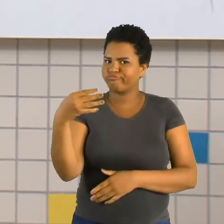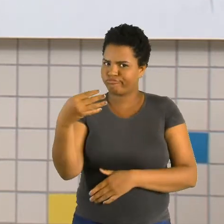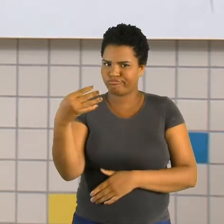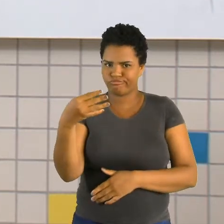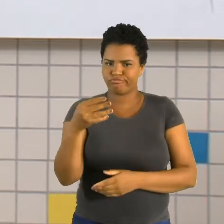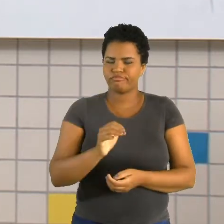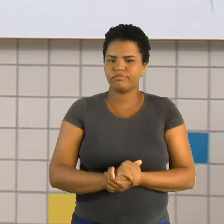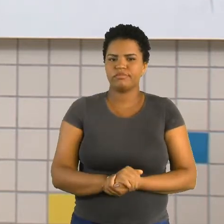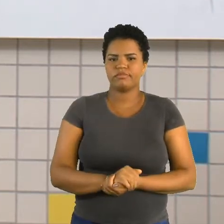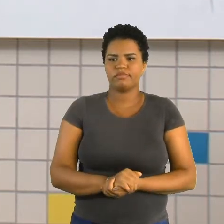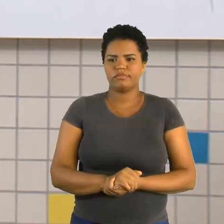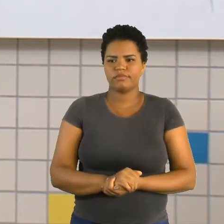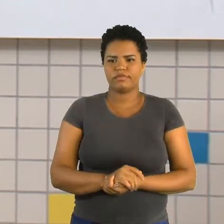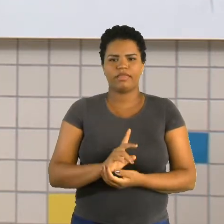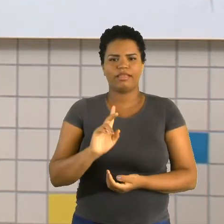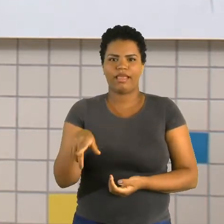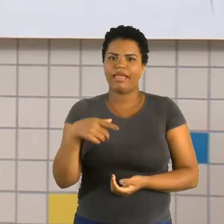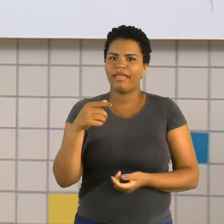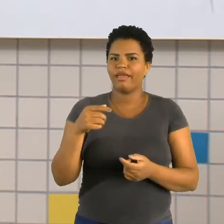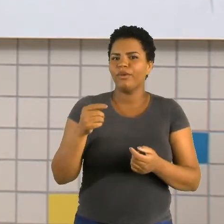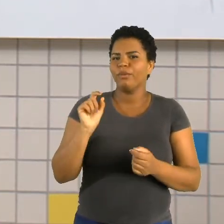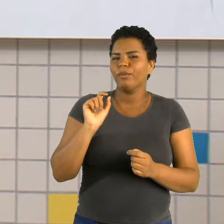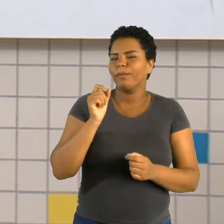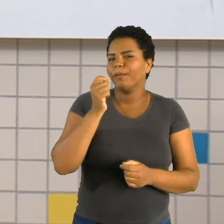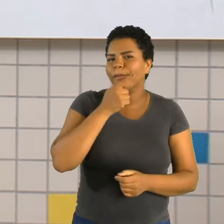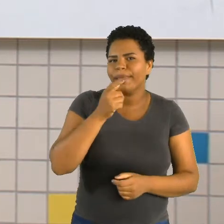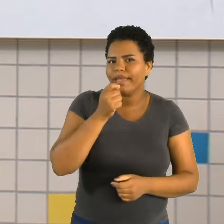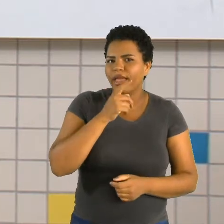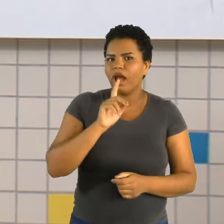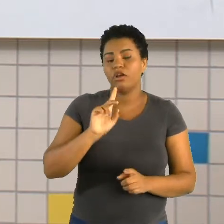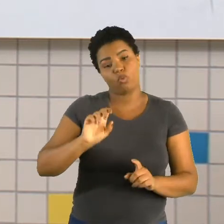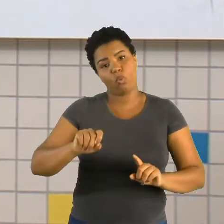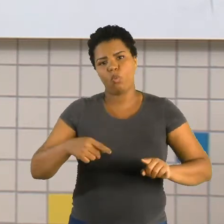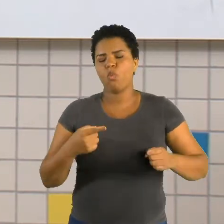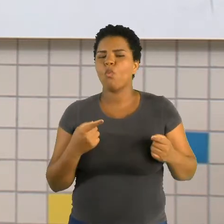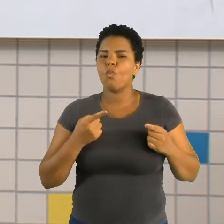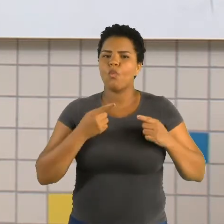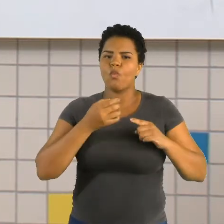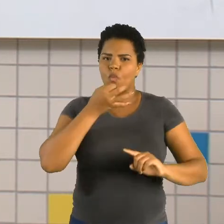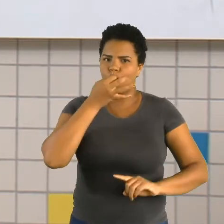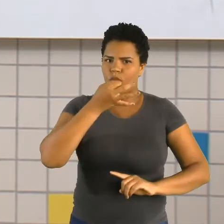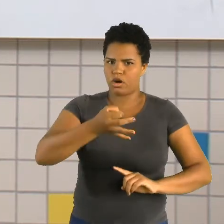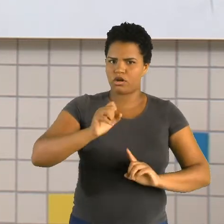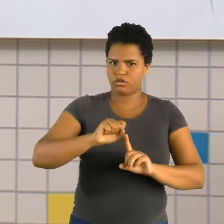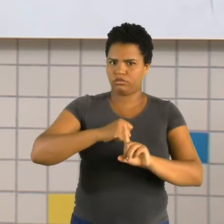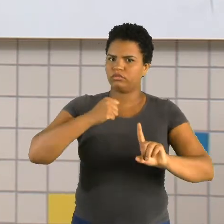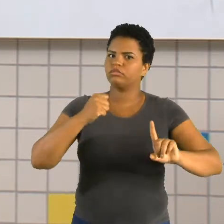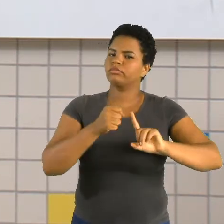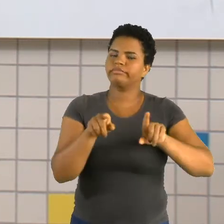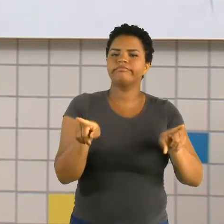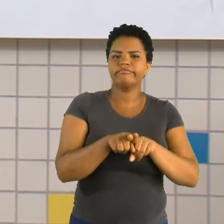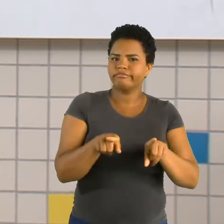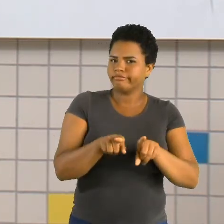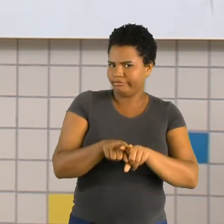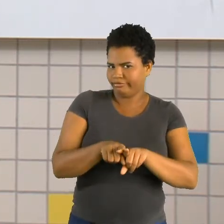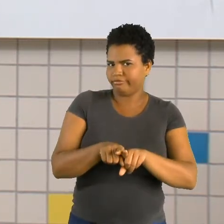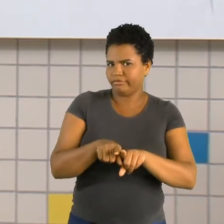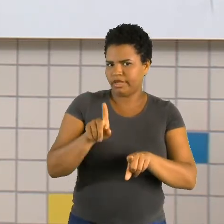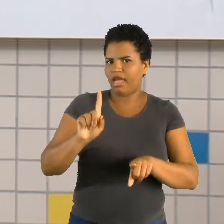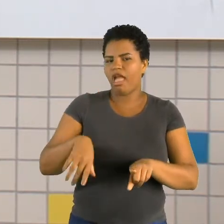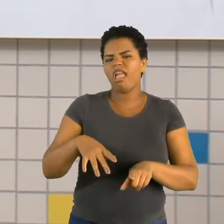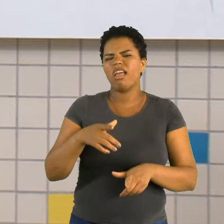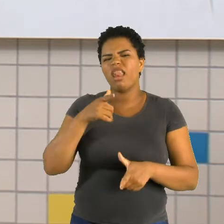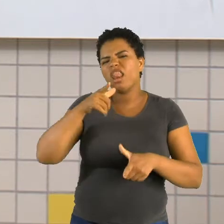Possui traços humorísticos e às vezes fazem crítica social também. é uma linguagem compreensível, ou seja,